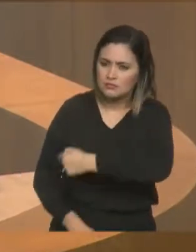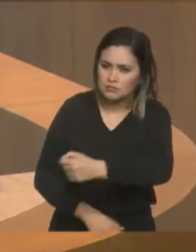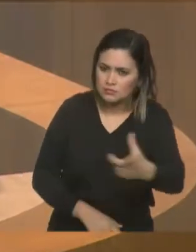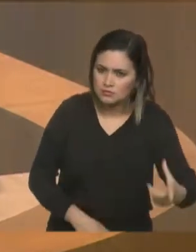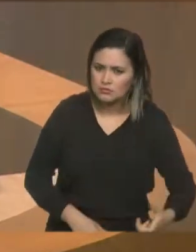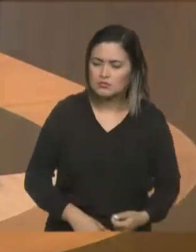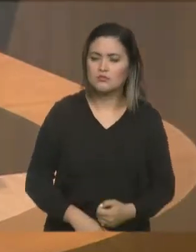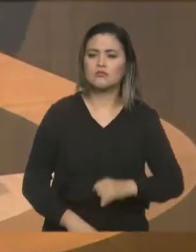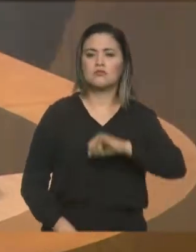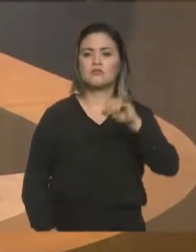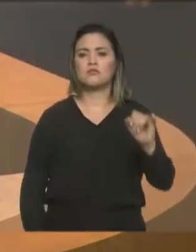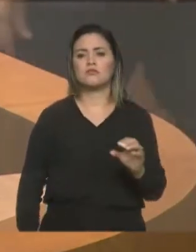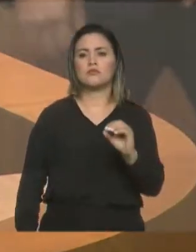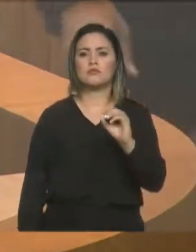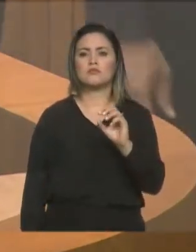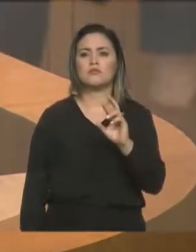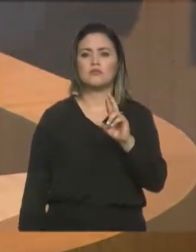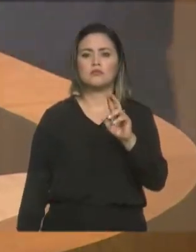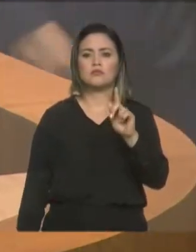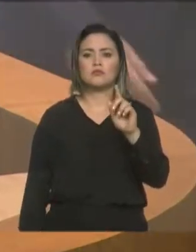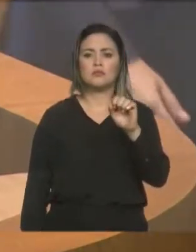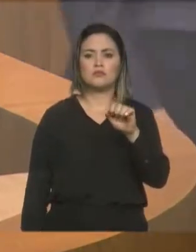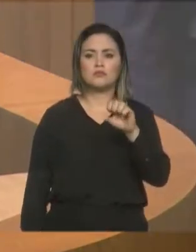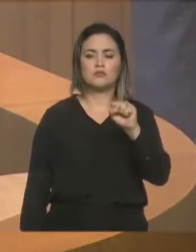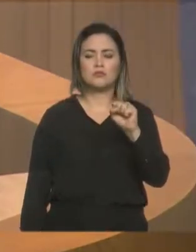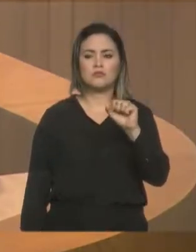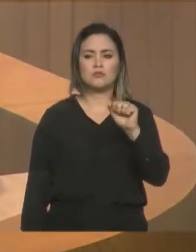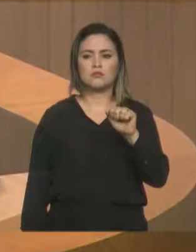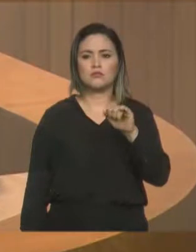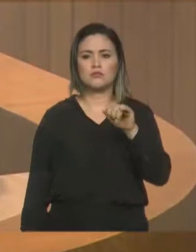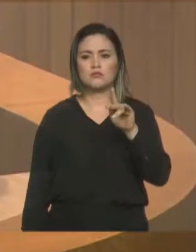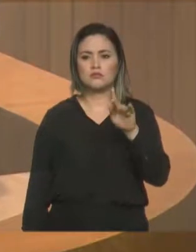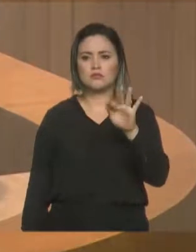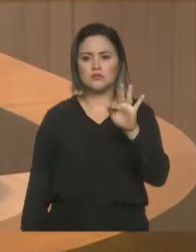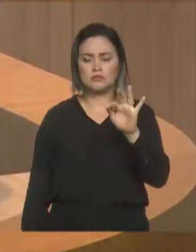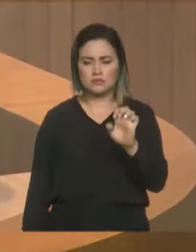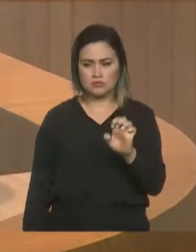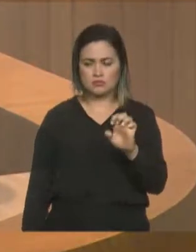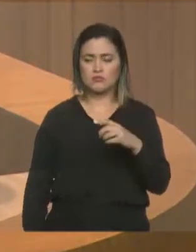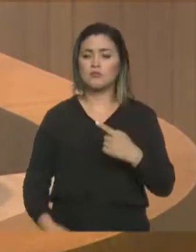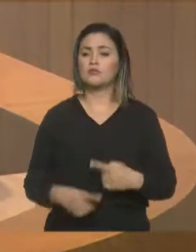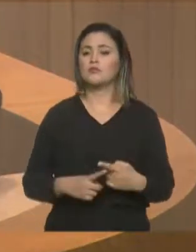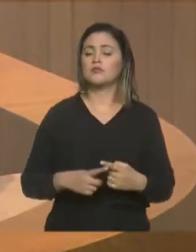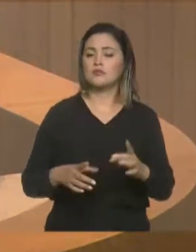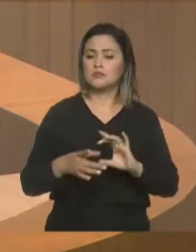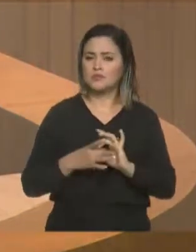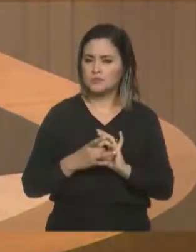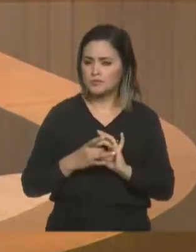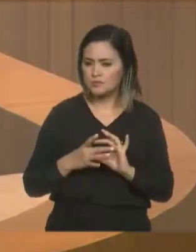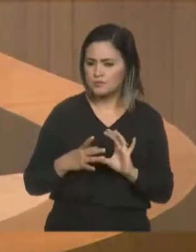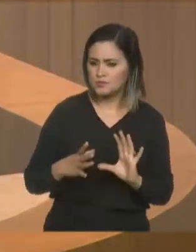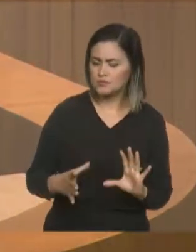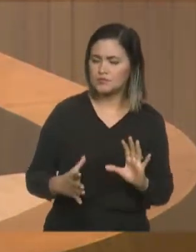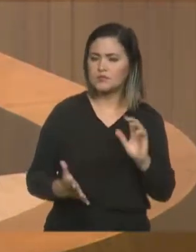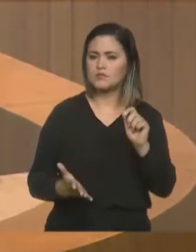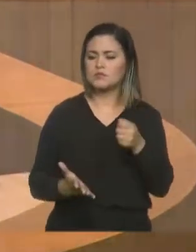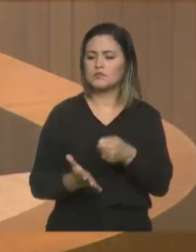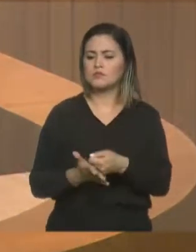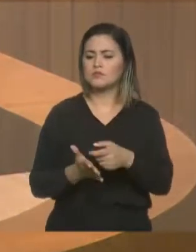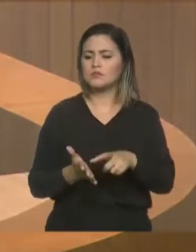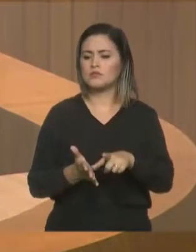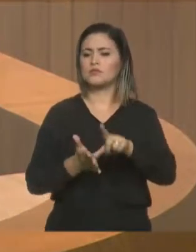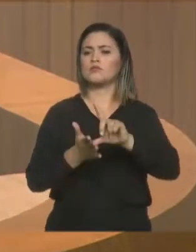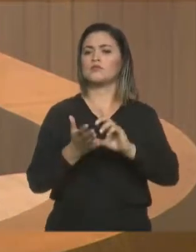Jorge Seif, que é o secretário nacional da Pesca, para que autorizem a antecipação do pagamento do